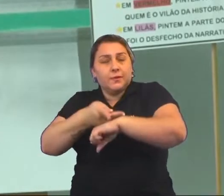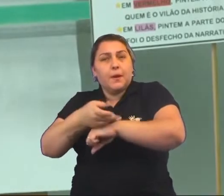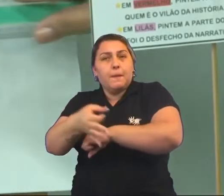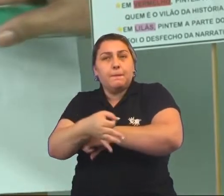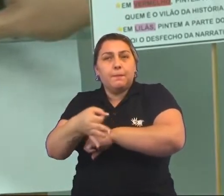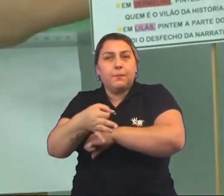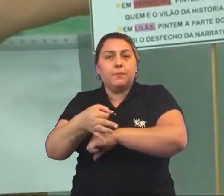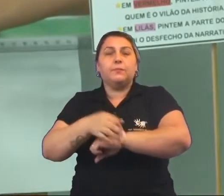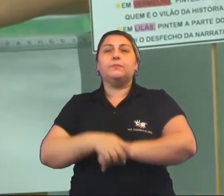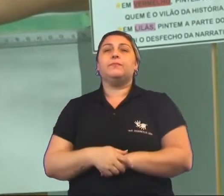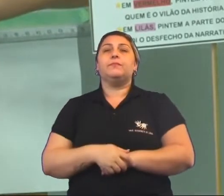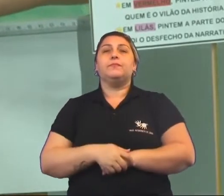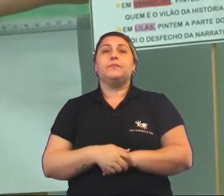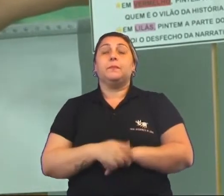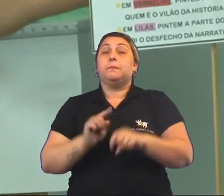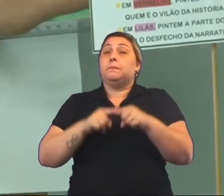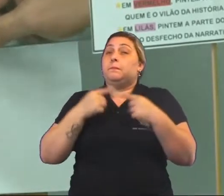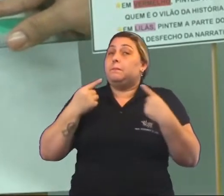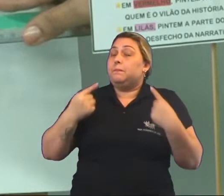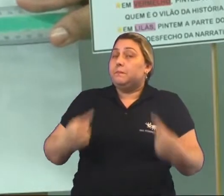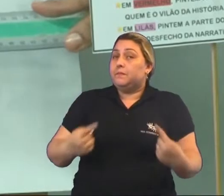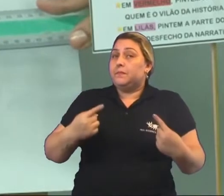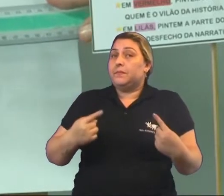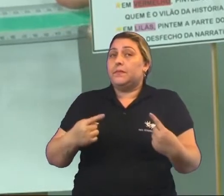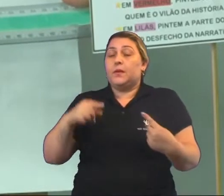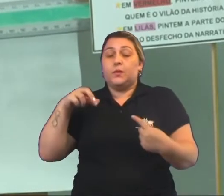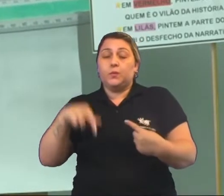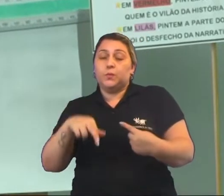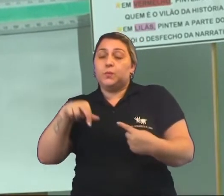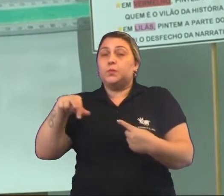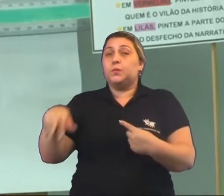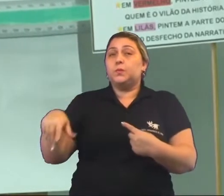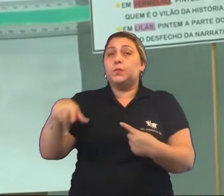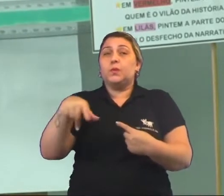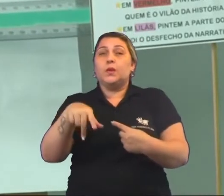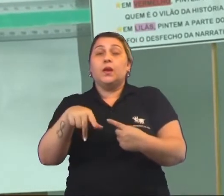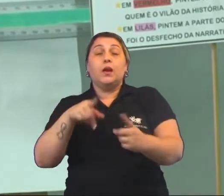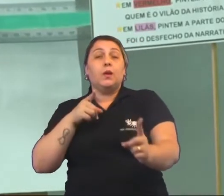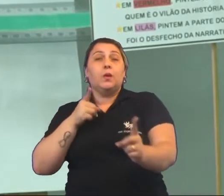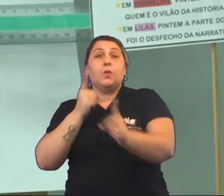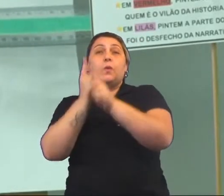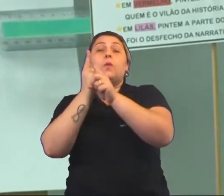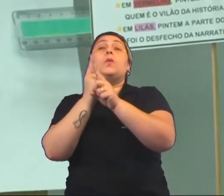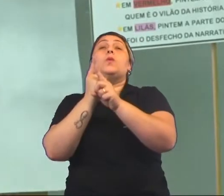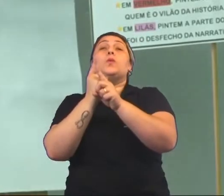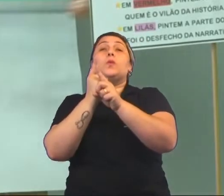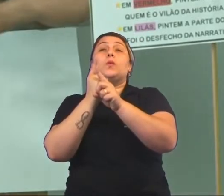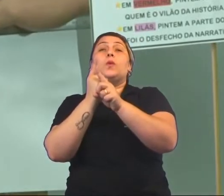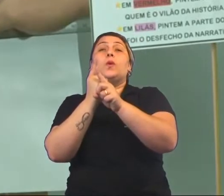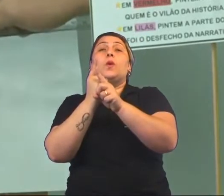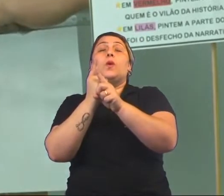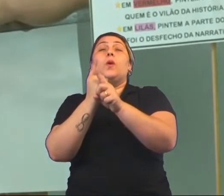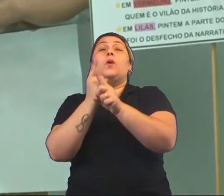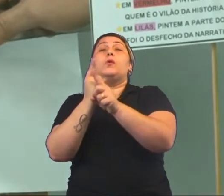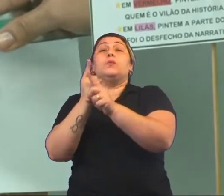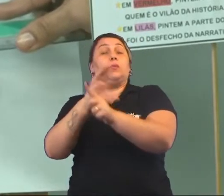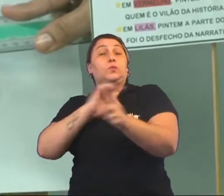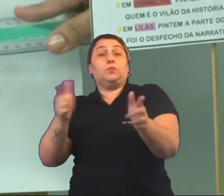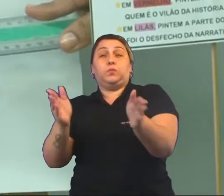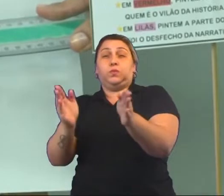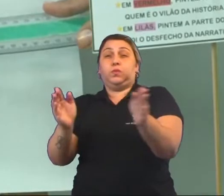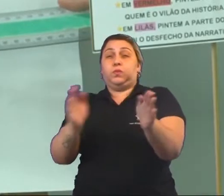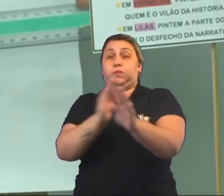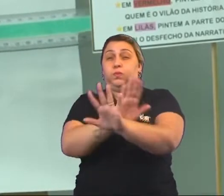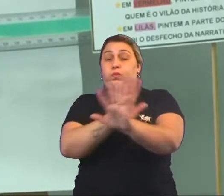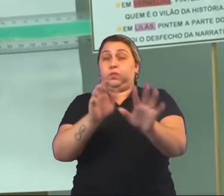pratinha. Porém, no meio do caminho, deparou-se com o batalhão de fuzileiros que